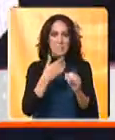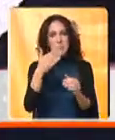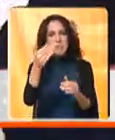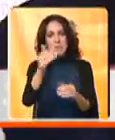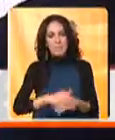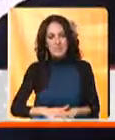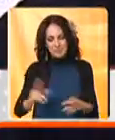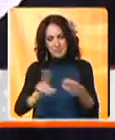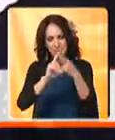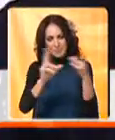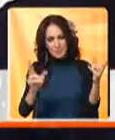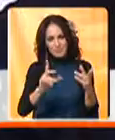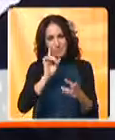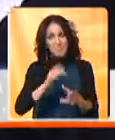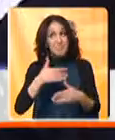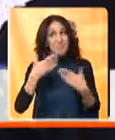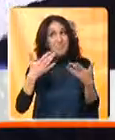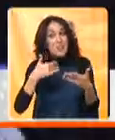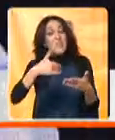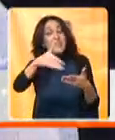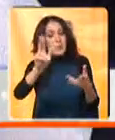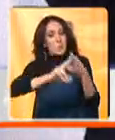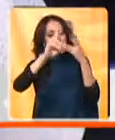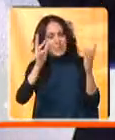Parabéns. Encontrar-nos-emos um dia destes no Você da TV.